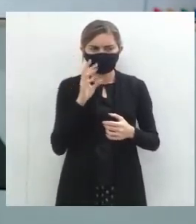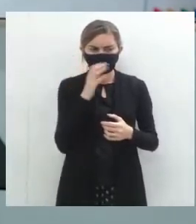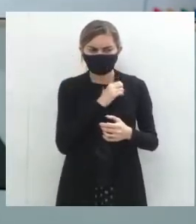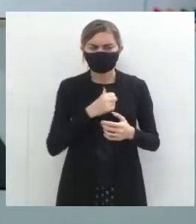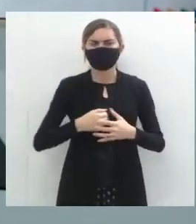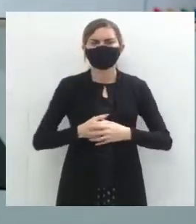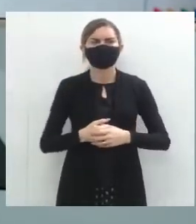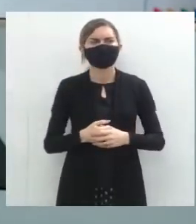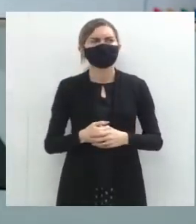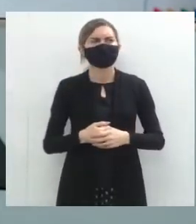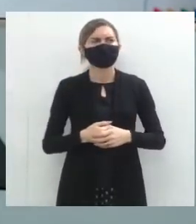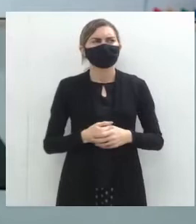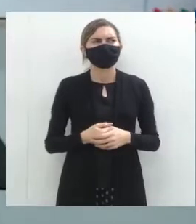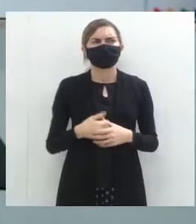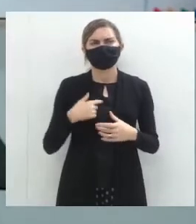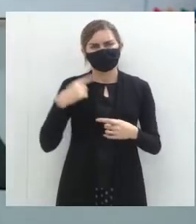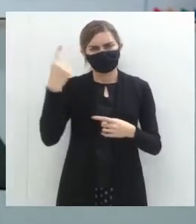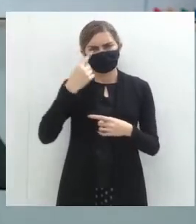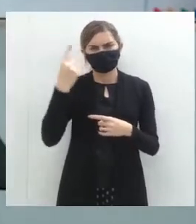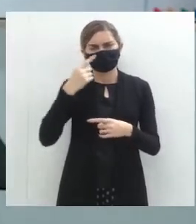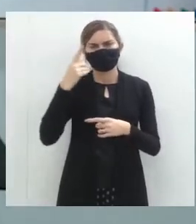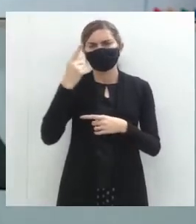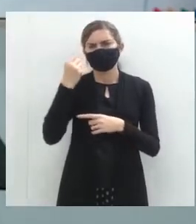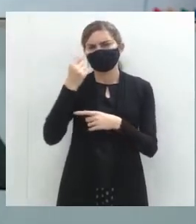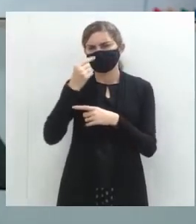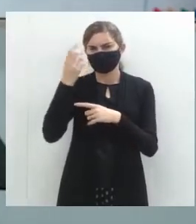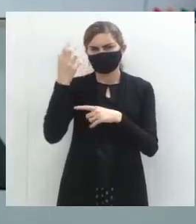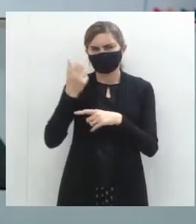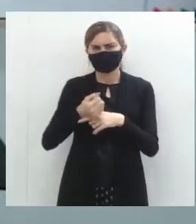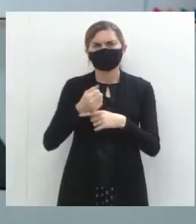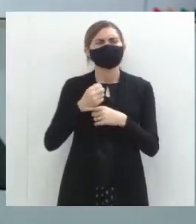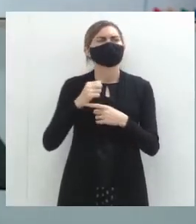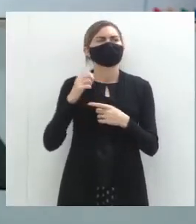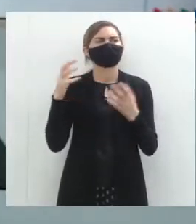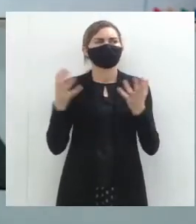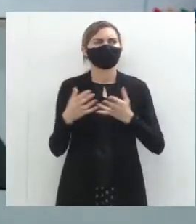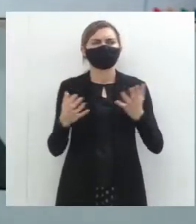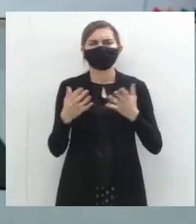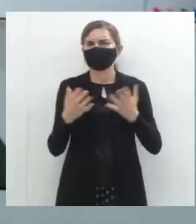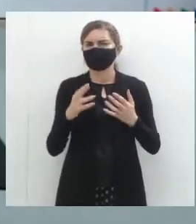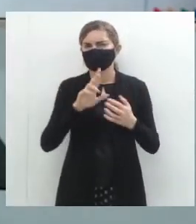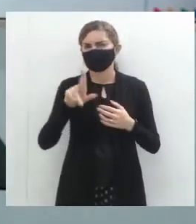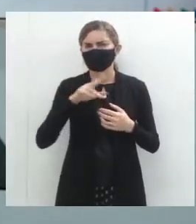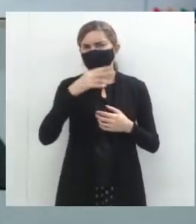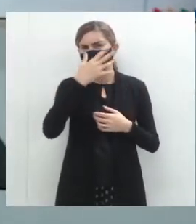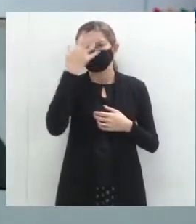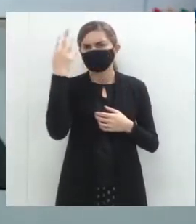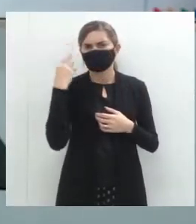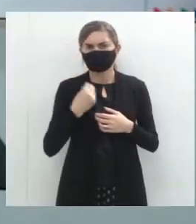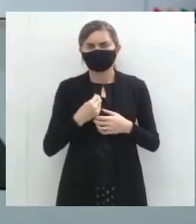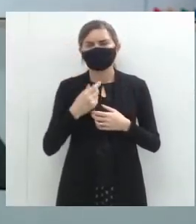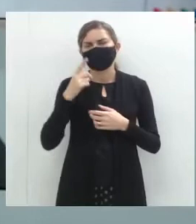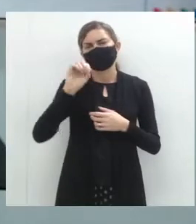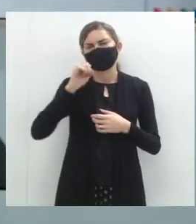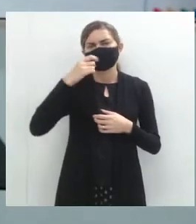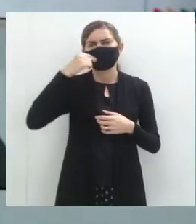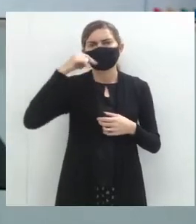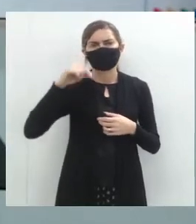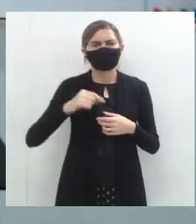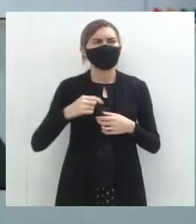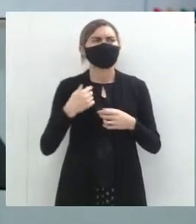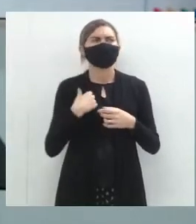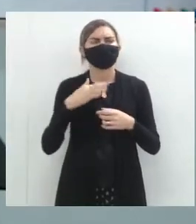Olha só. O primeiro sal de hoje que a gente vai ter que dar conta, não esqueça, ó, de um sal que a gente vai chamar